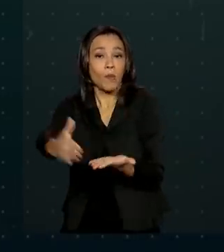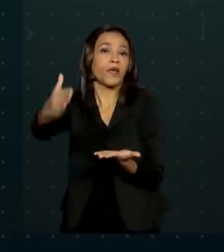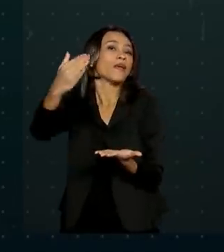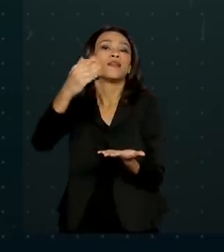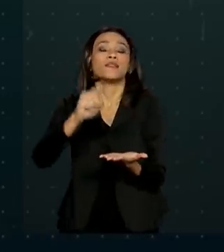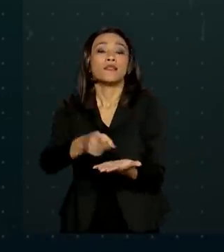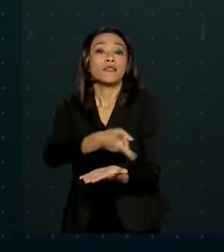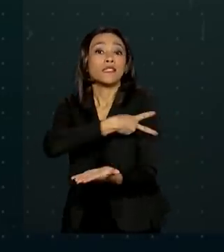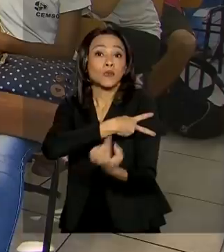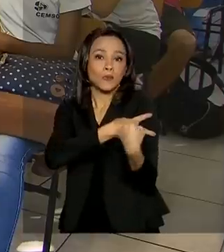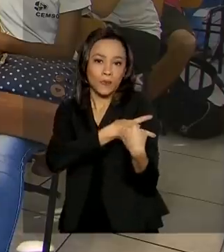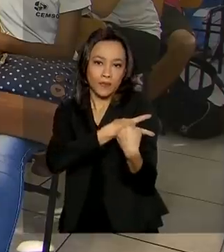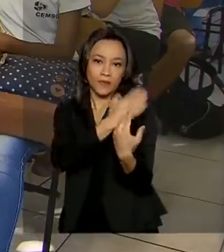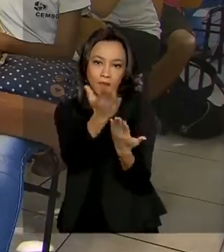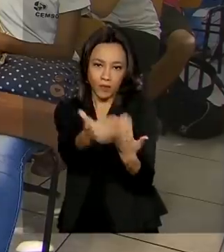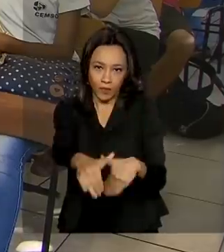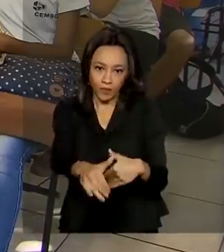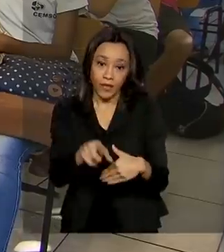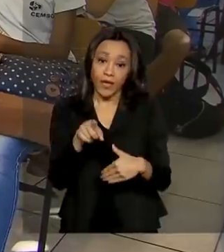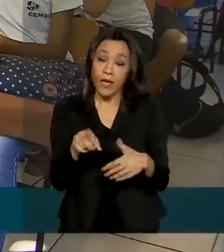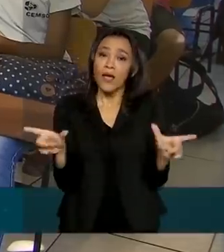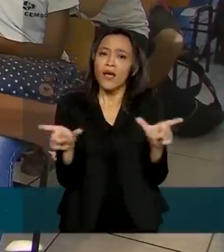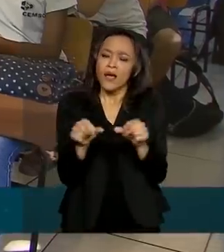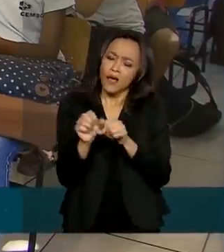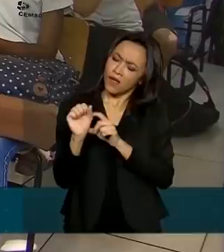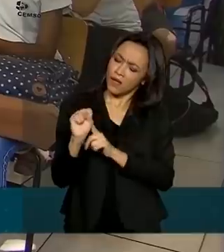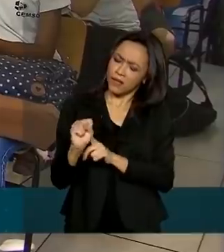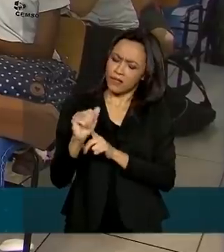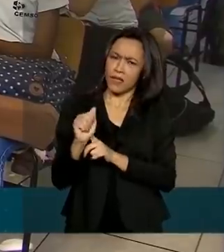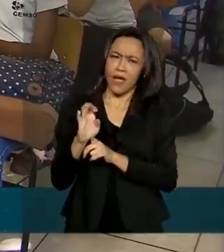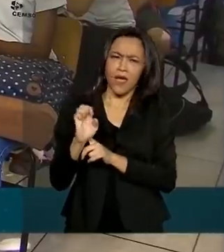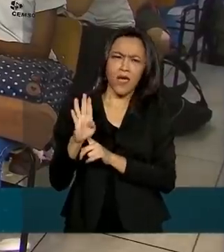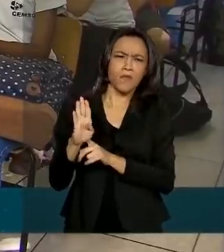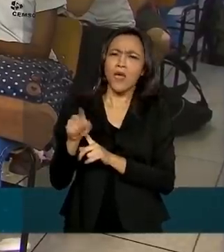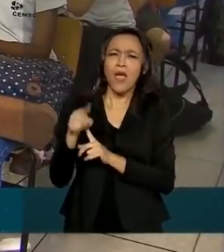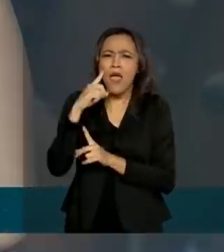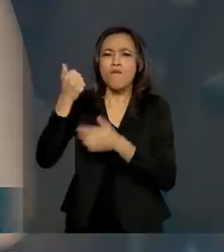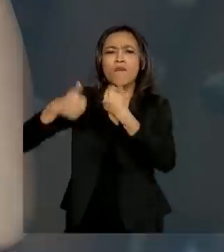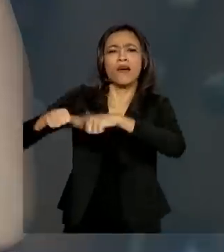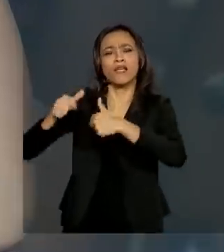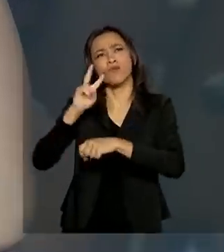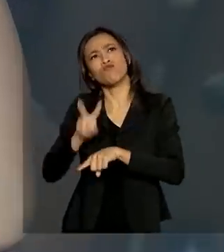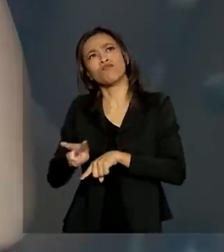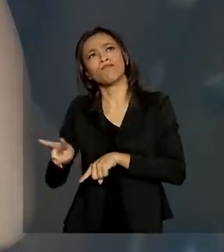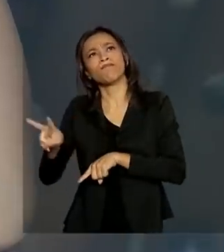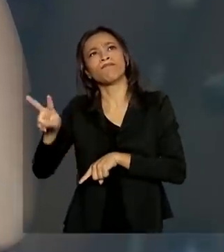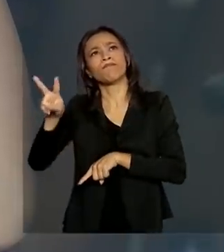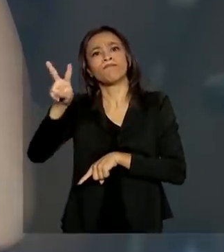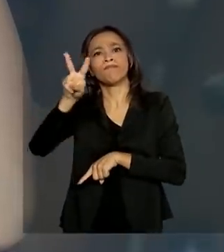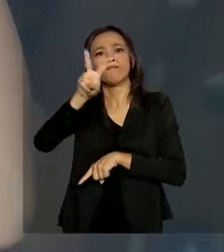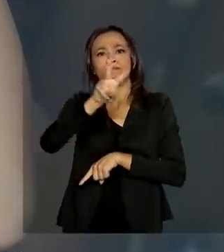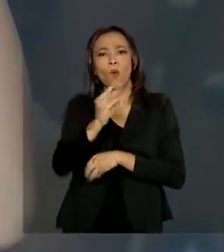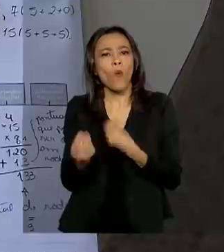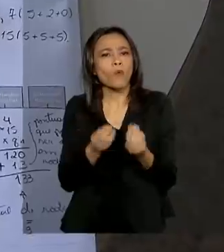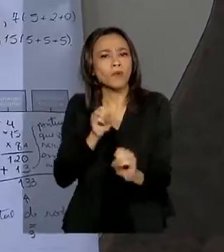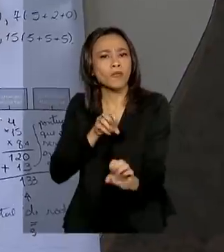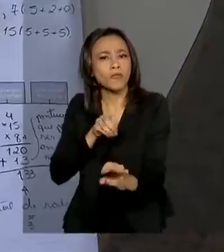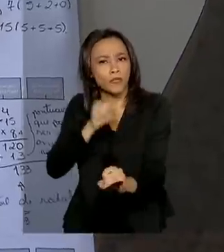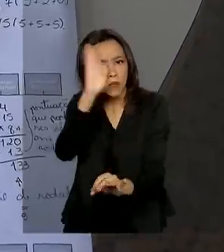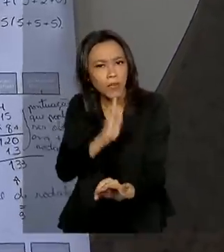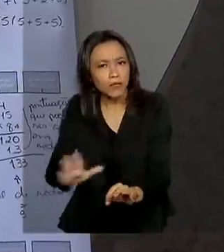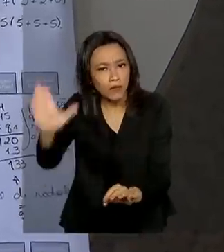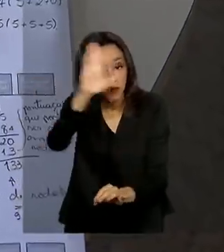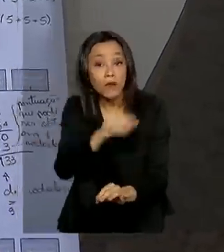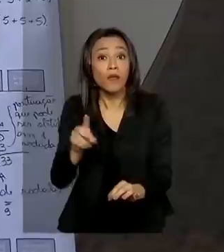ensino fundamental. O SAEB é como um raio-x do ensino no país. Com a ampliação das provas, será